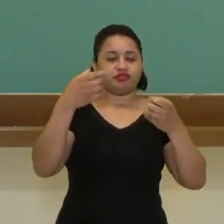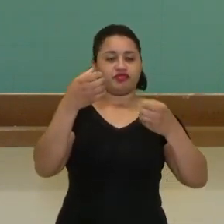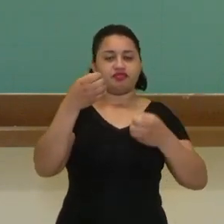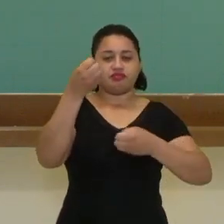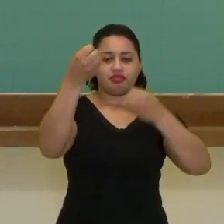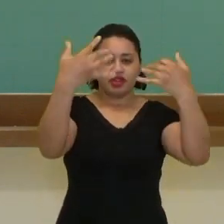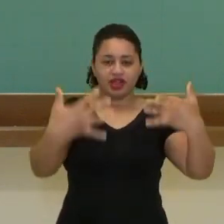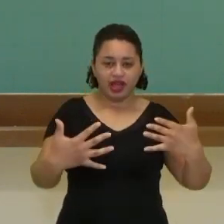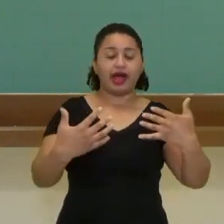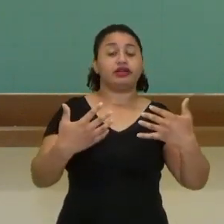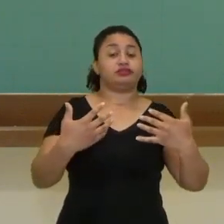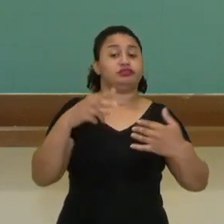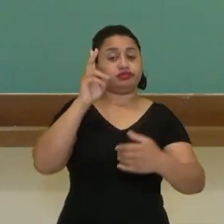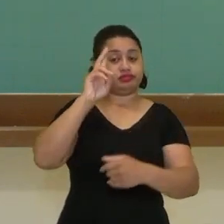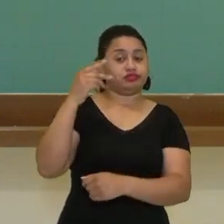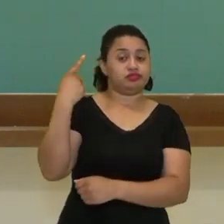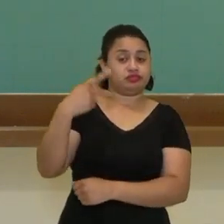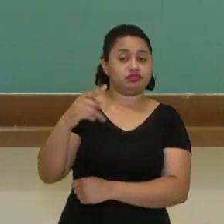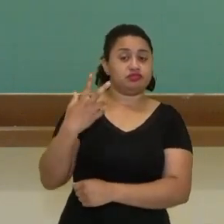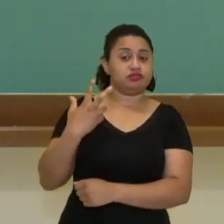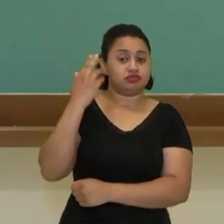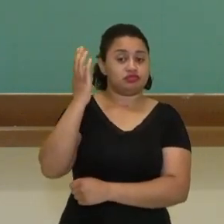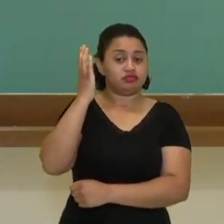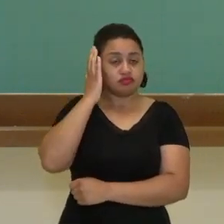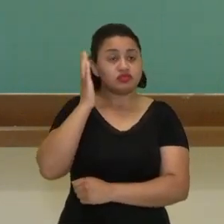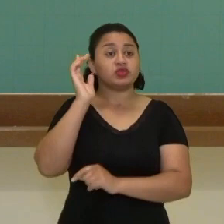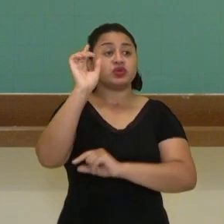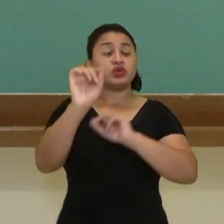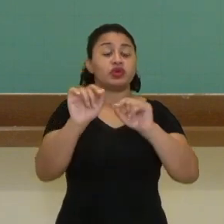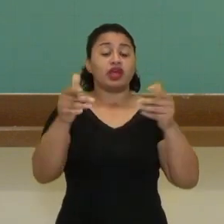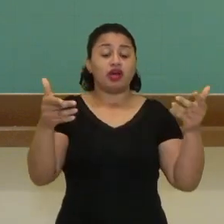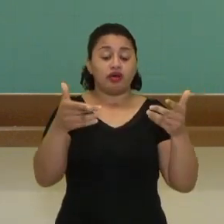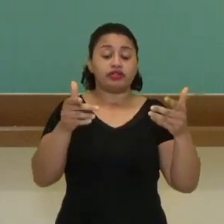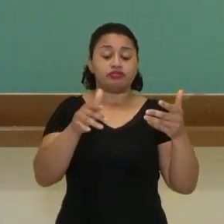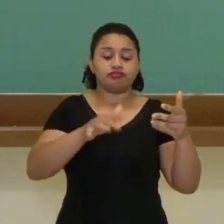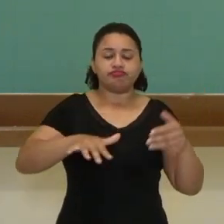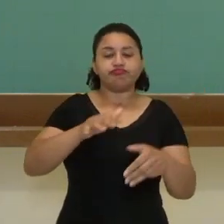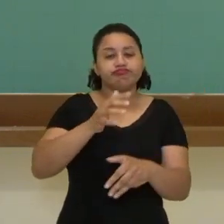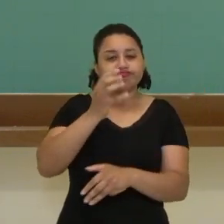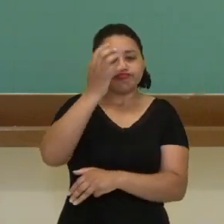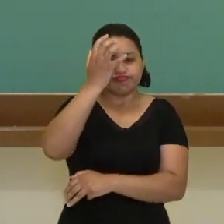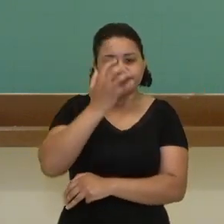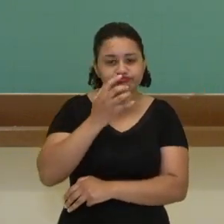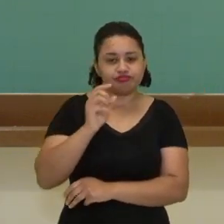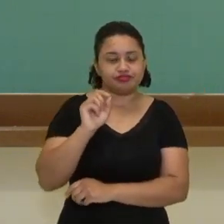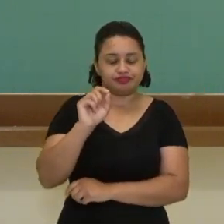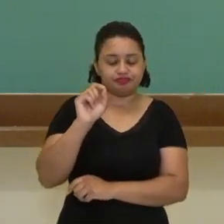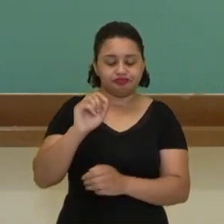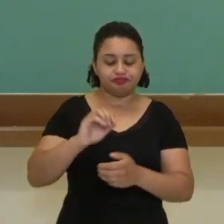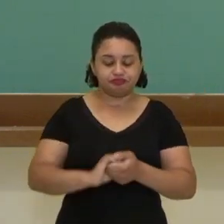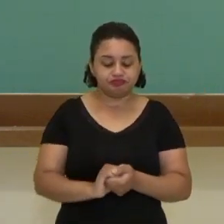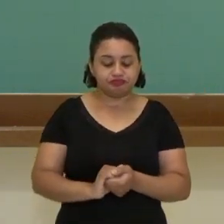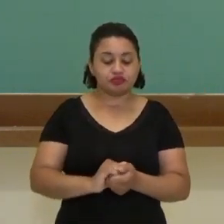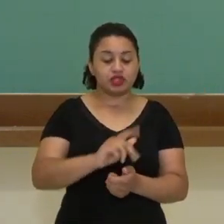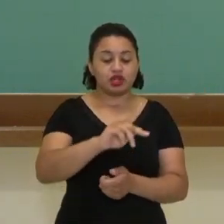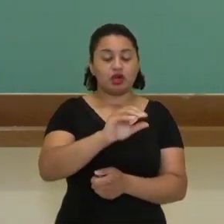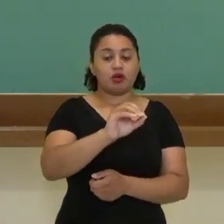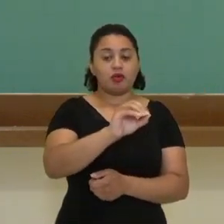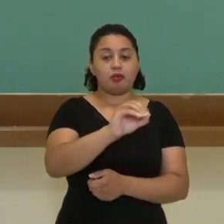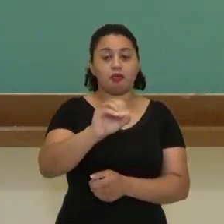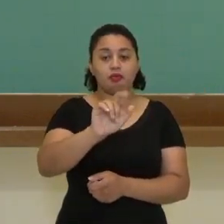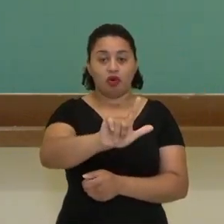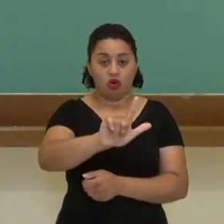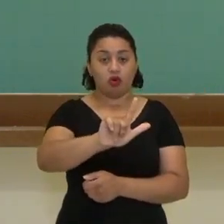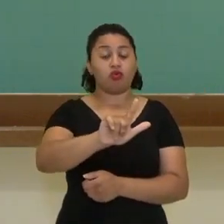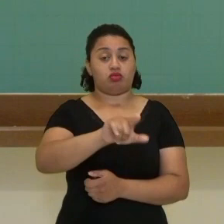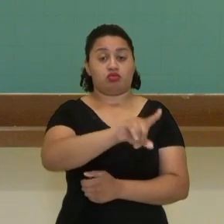da história de Vincent, né? E aqui eu deixo um semblante um pouquinho mais sério. Nessa estadia do Paul Gauguin, há uma ocasião